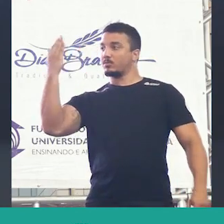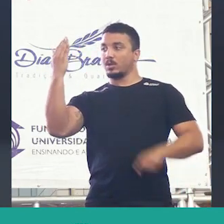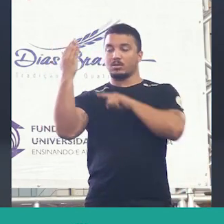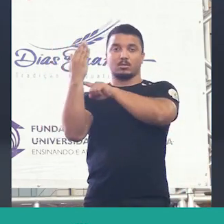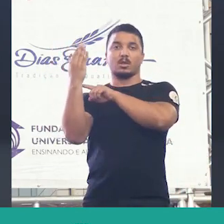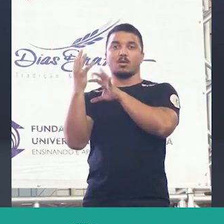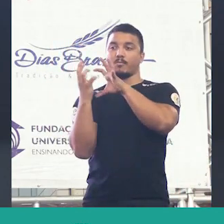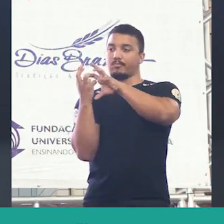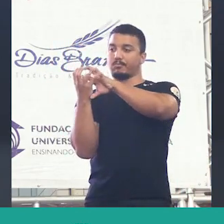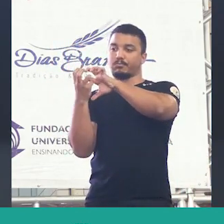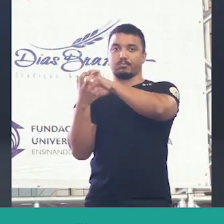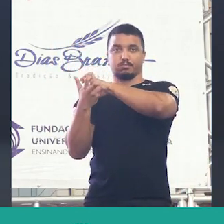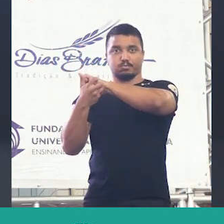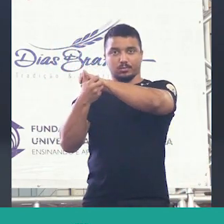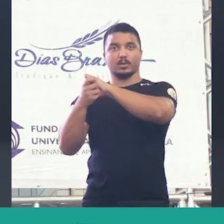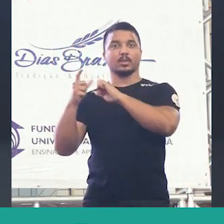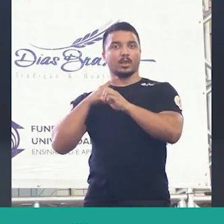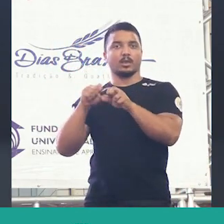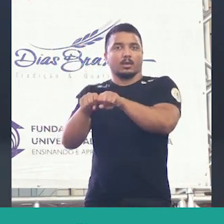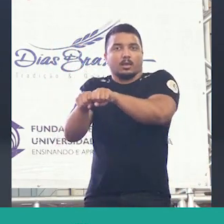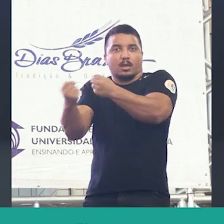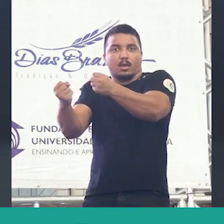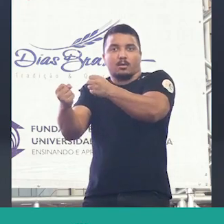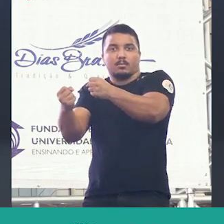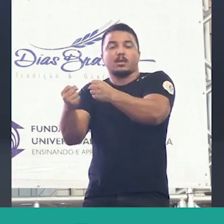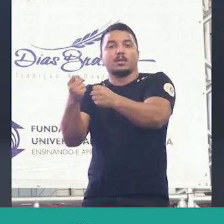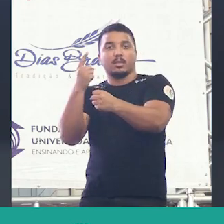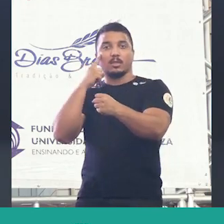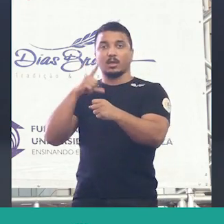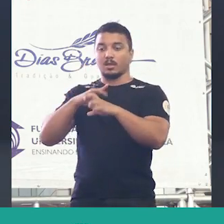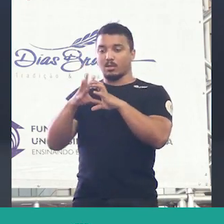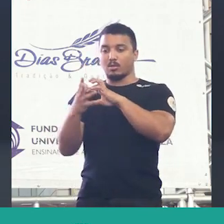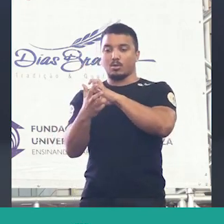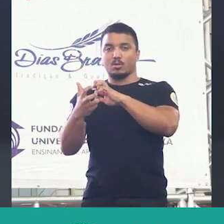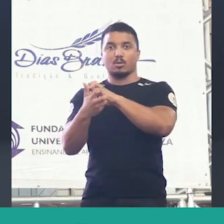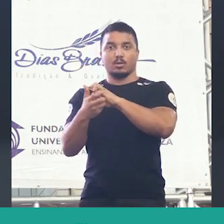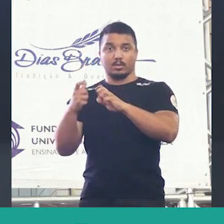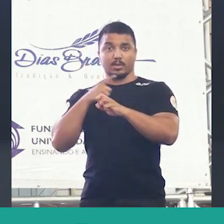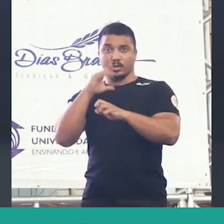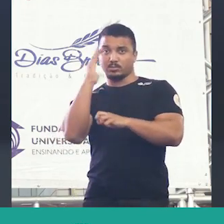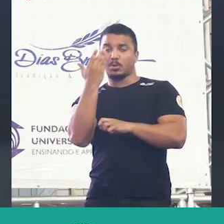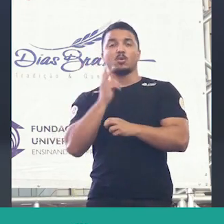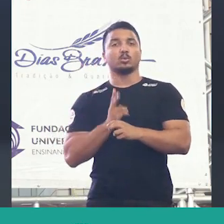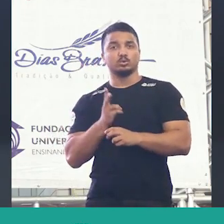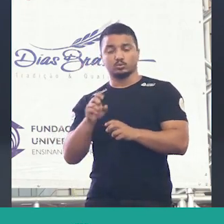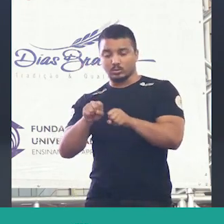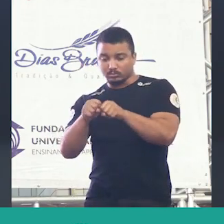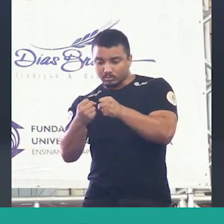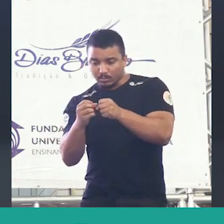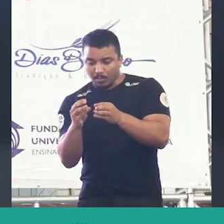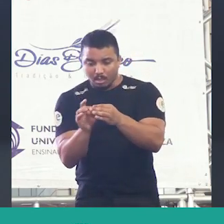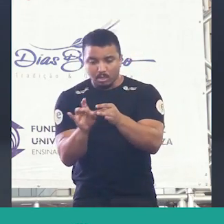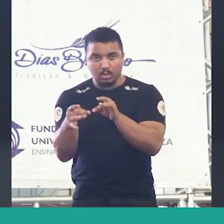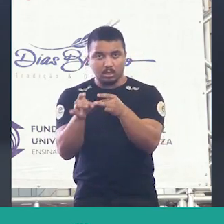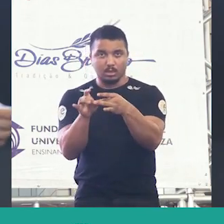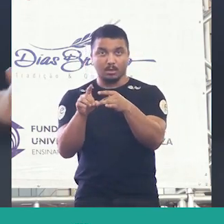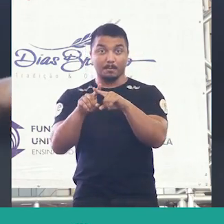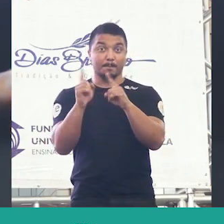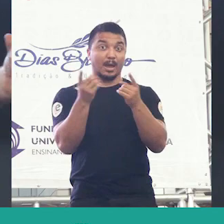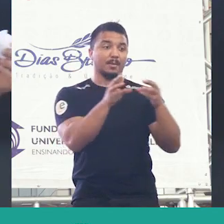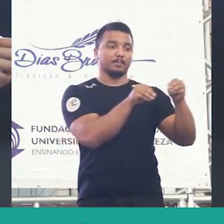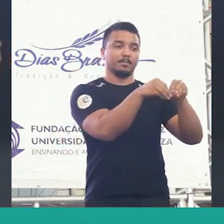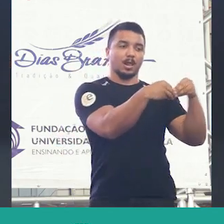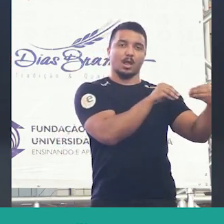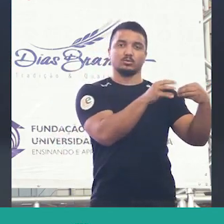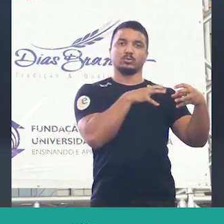e amassar esse espelho, eu vou quebrar. A parte que fica lisa e polida continua espelho. Agora, se eu pegar um plástico